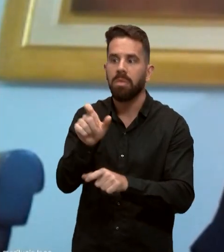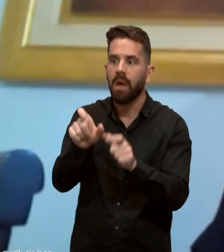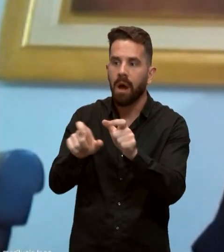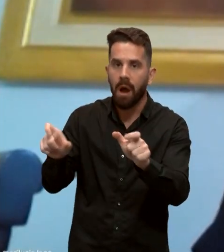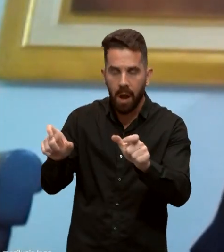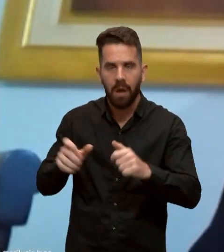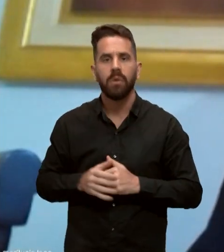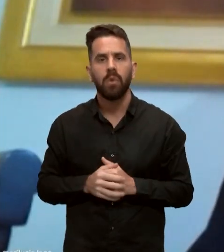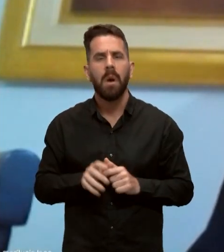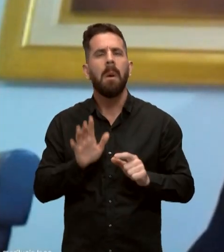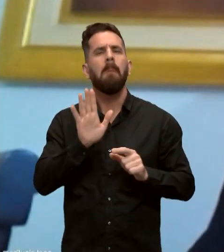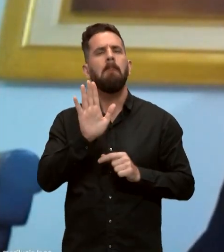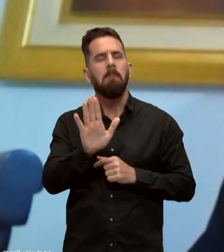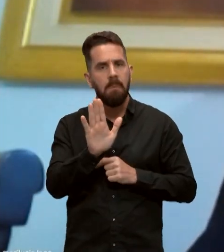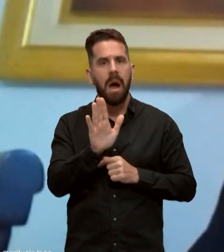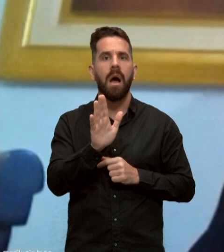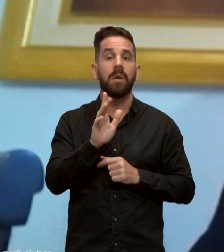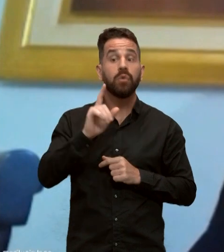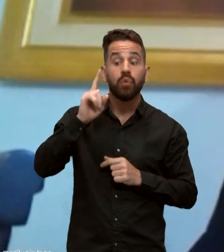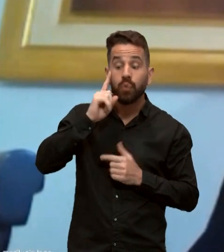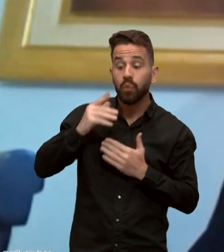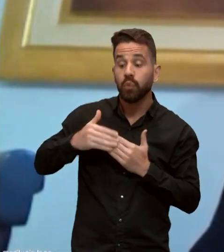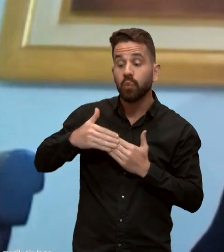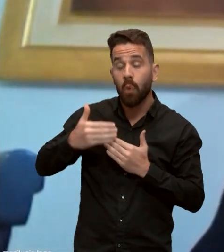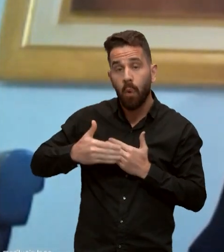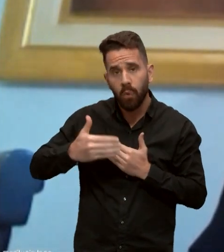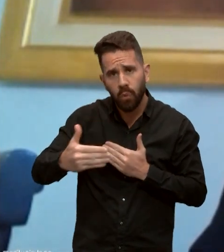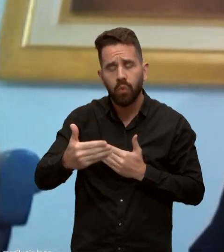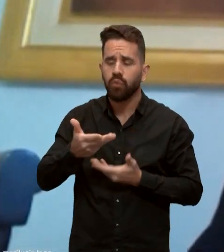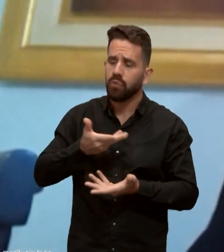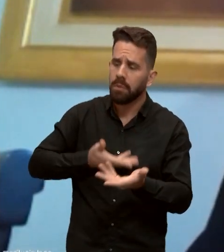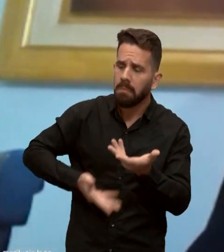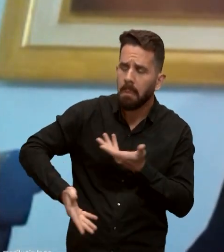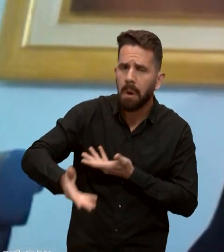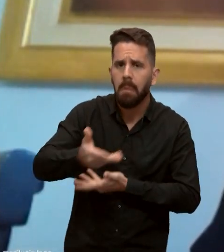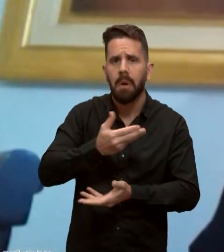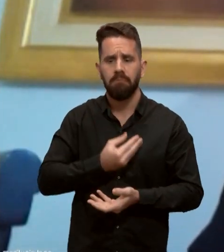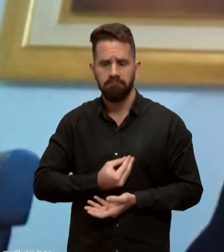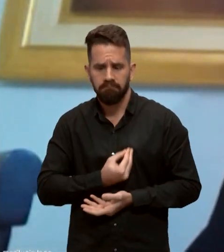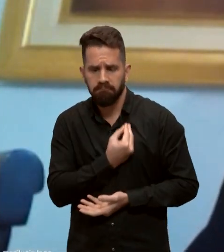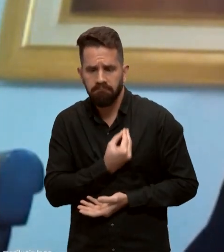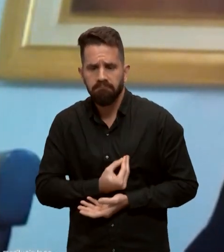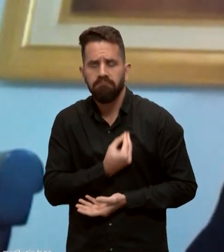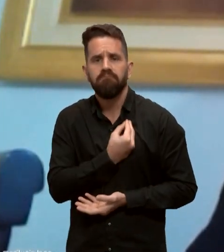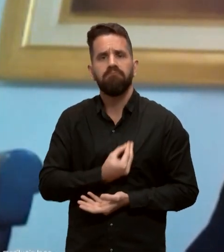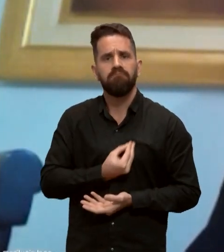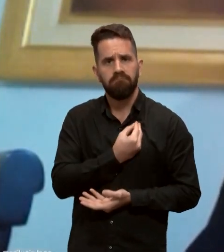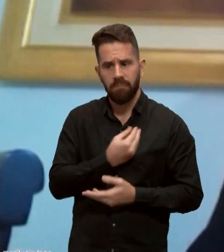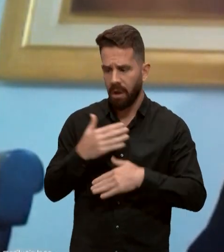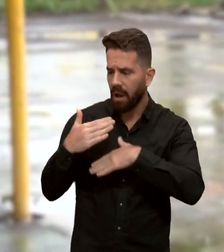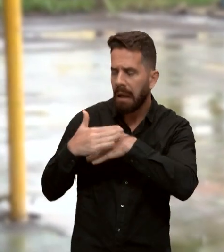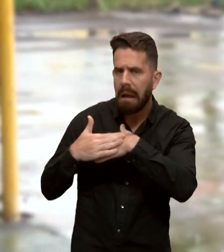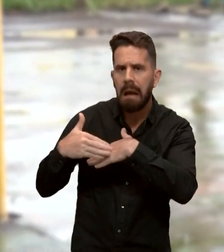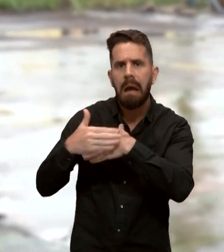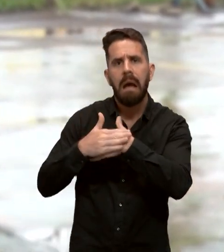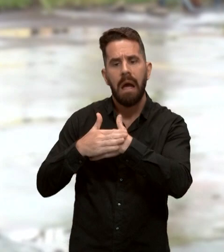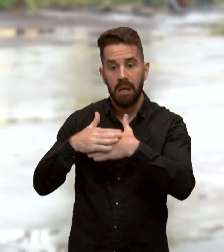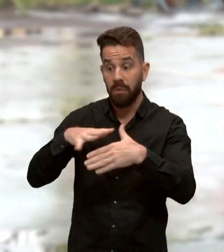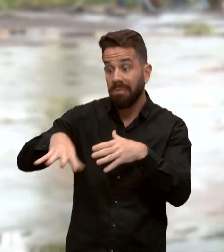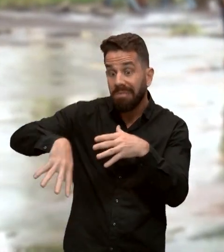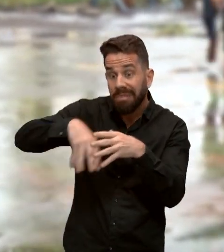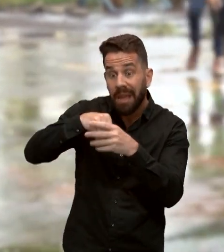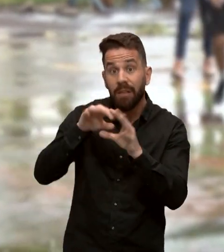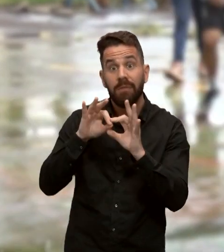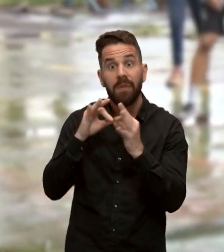cotidiano, o processo de trocas afetivas, de convívio dentro da família, ele é